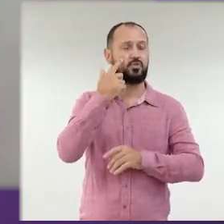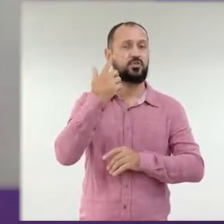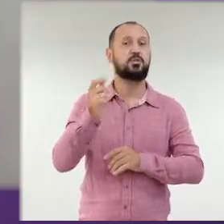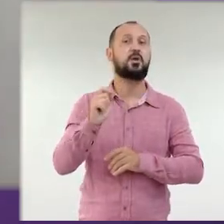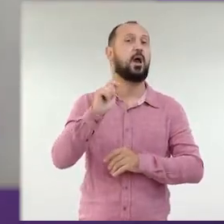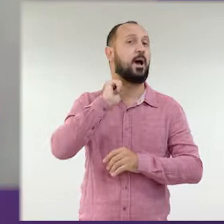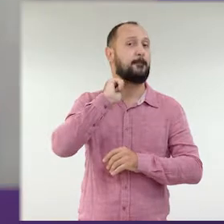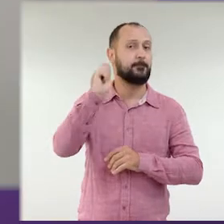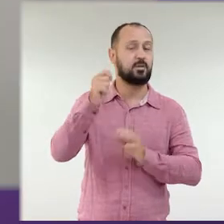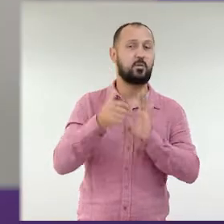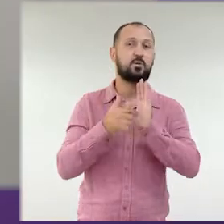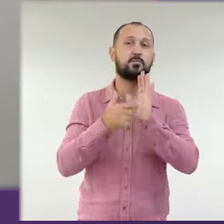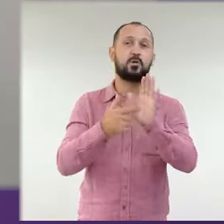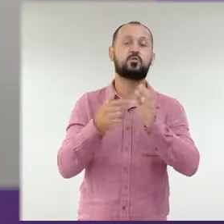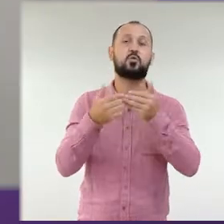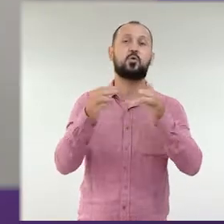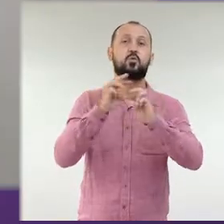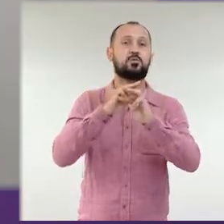site